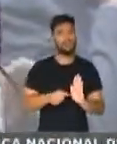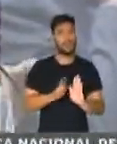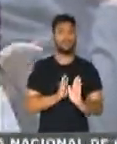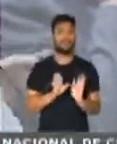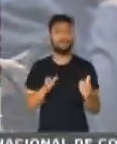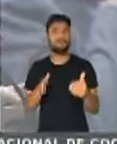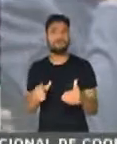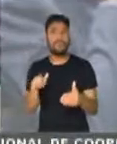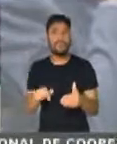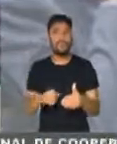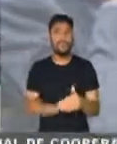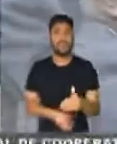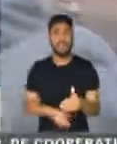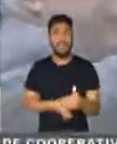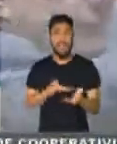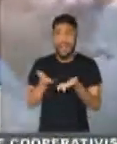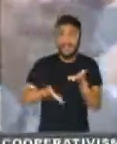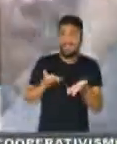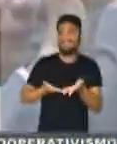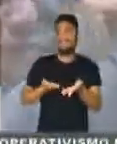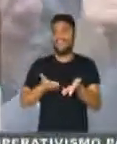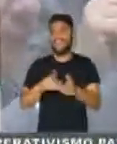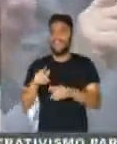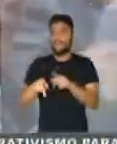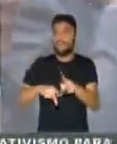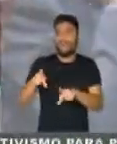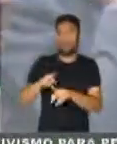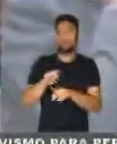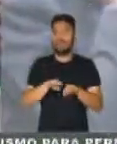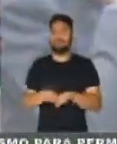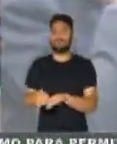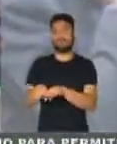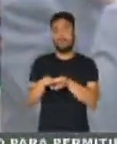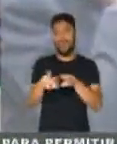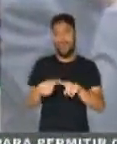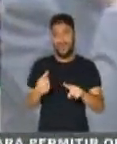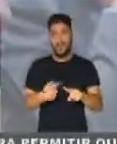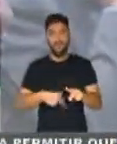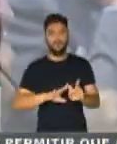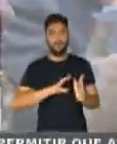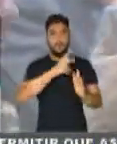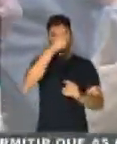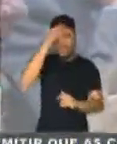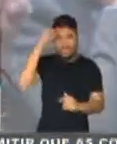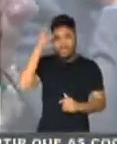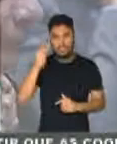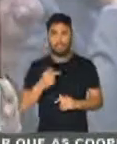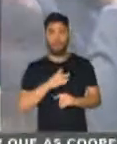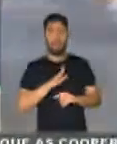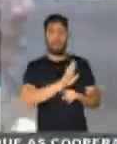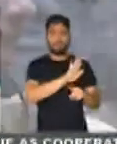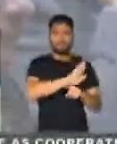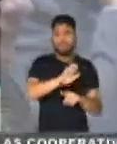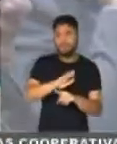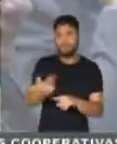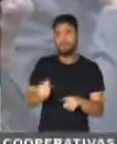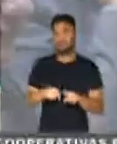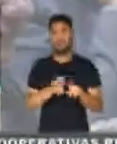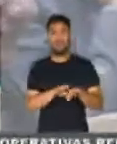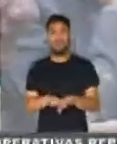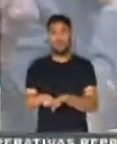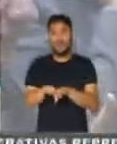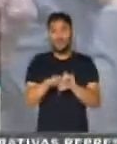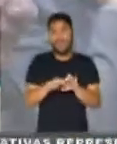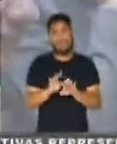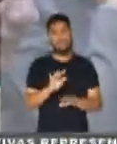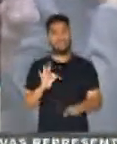sem absolutamente qualquer discriminação para prefeituras de todos os partidos políticos, para atender de forma democrática